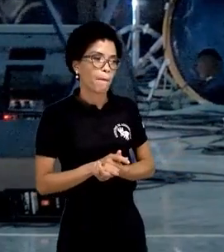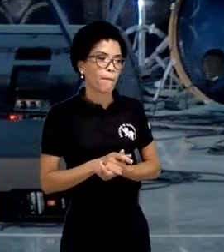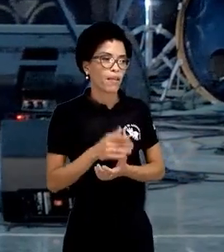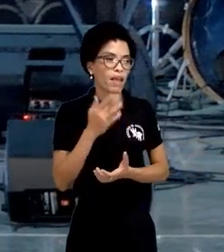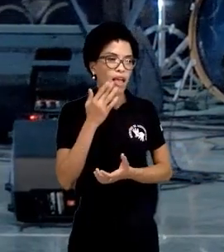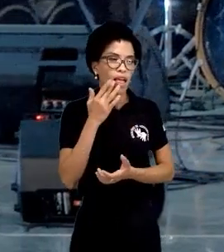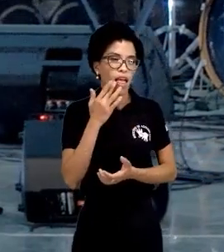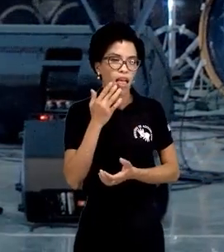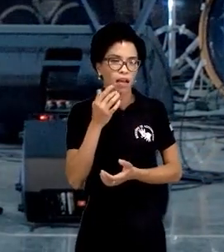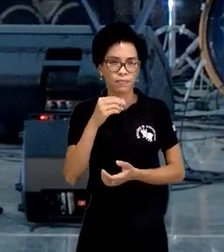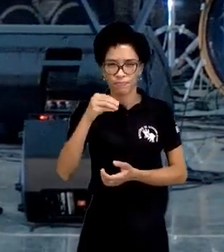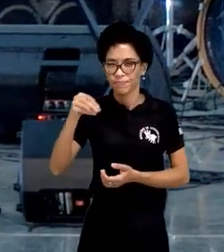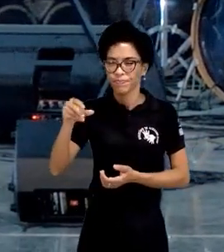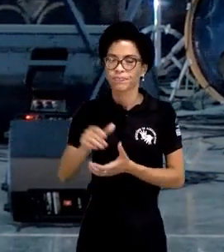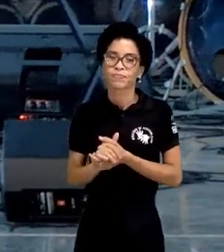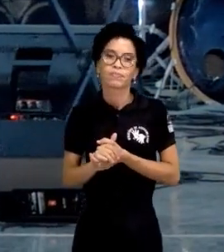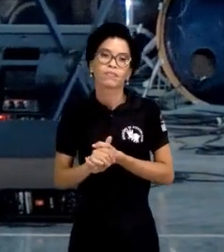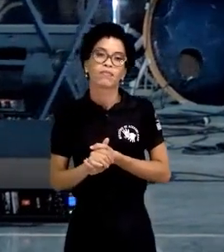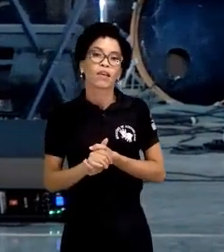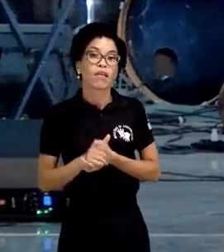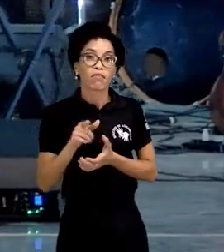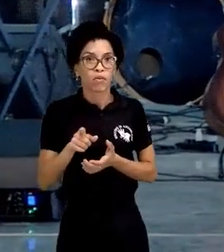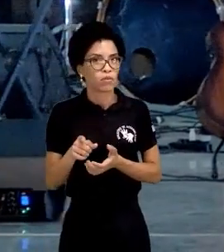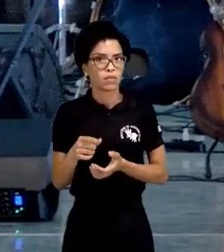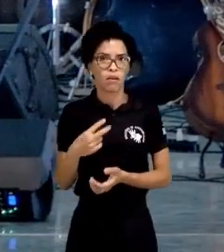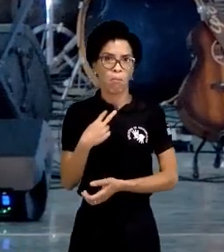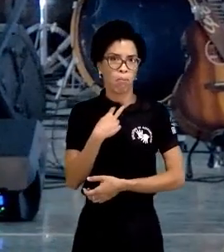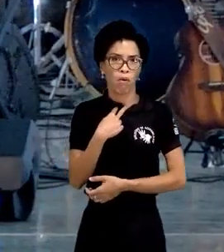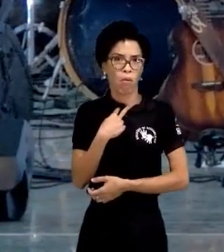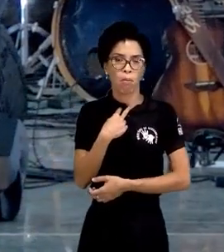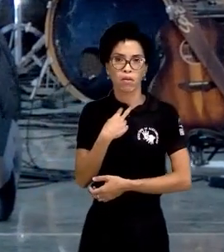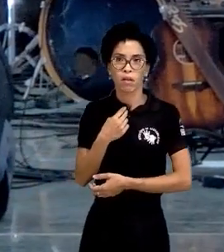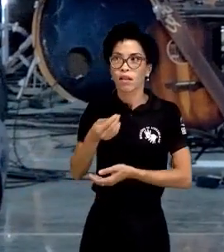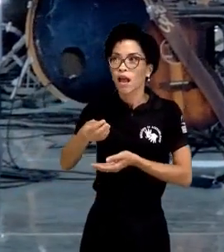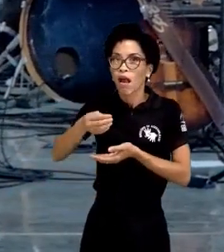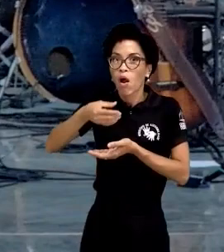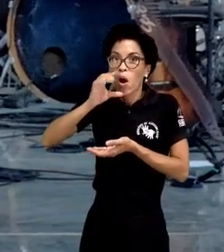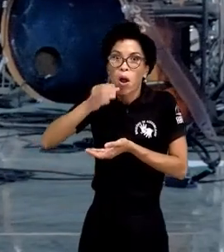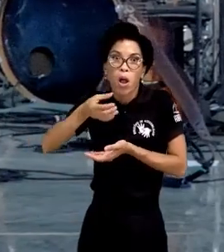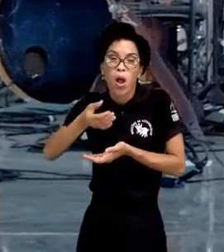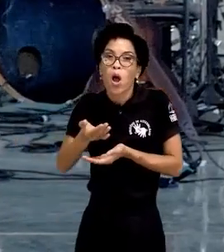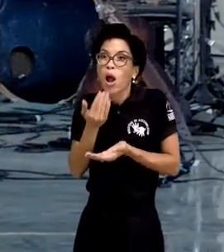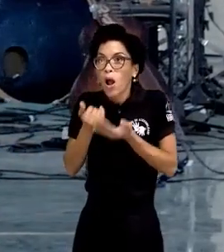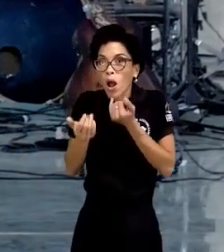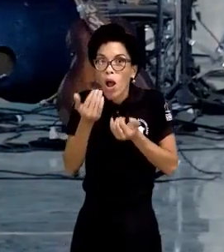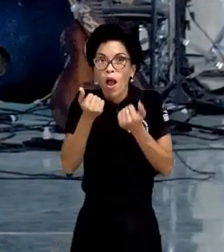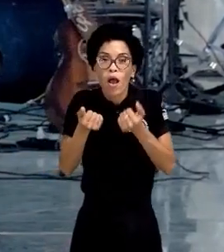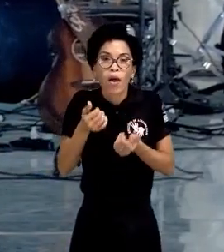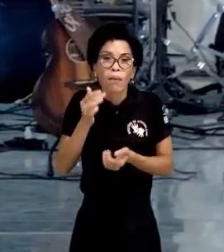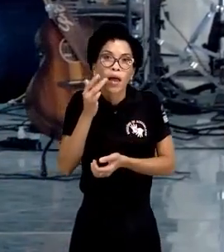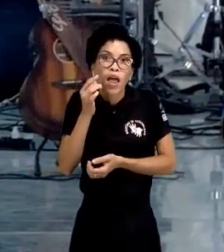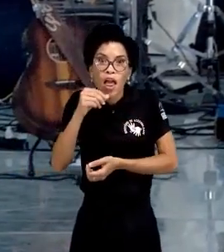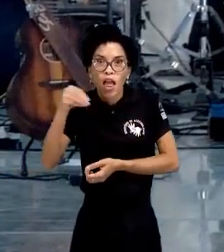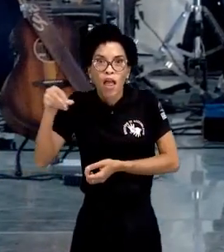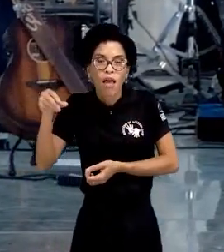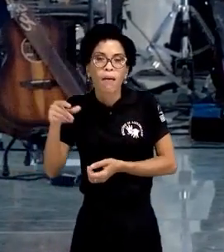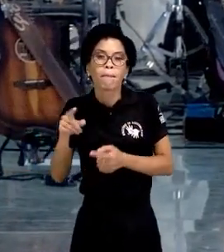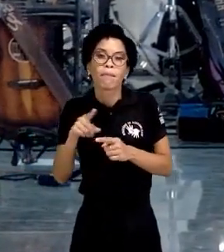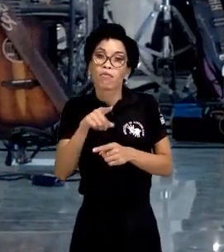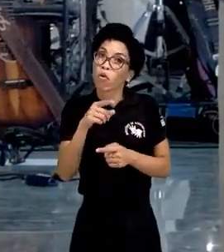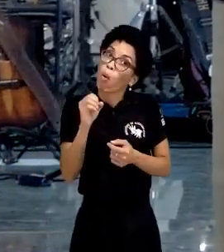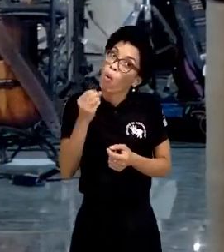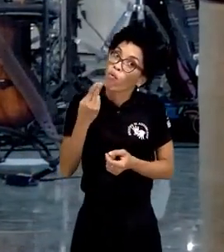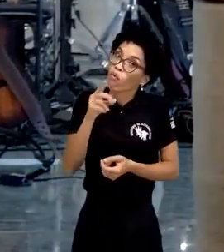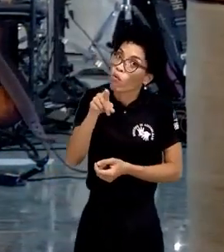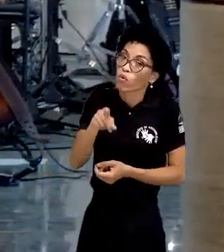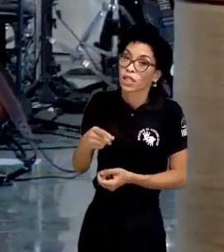sal. Ou você é daqueles que ama sal. Gente, o sal naquela época, ele era usado para outras propriedades, tá certo? Não se